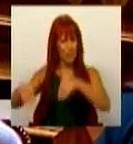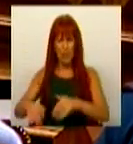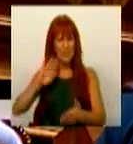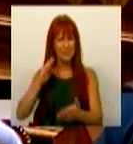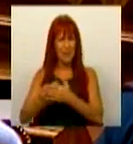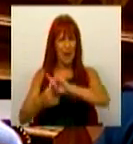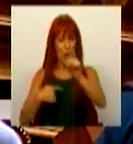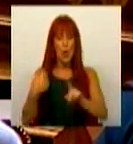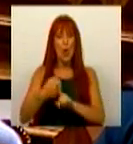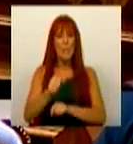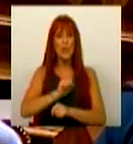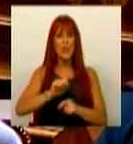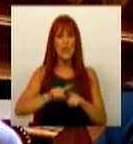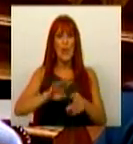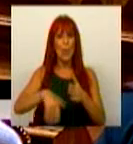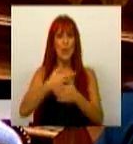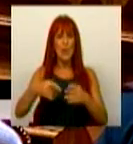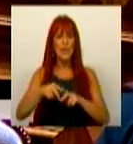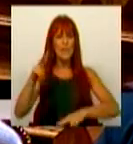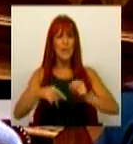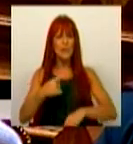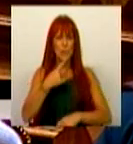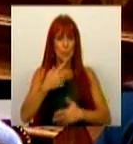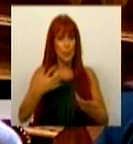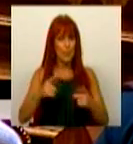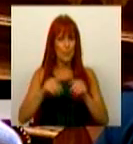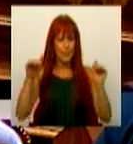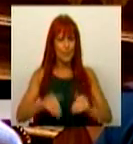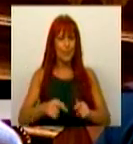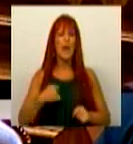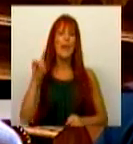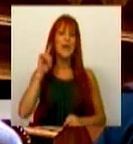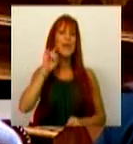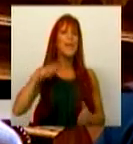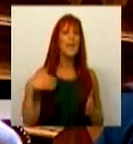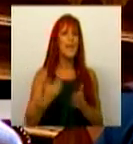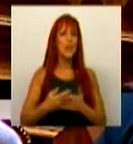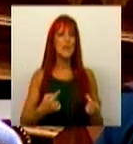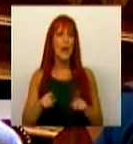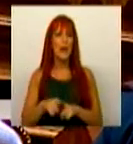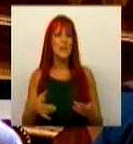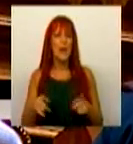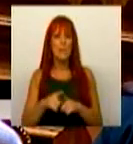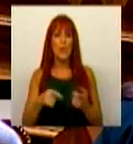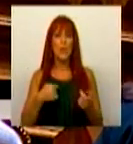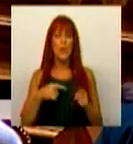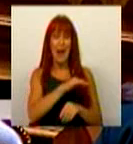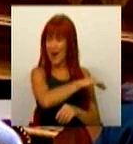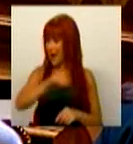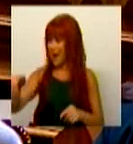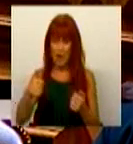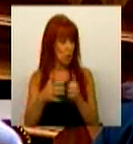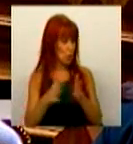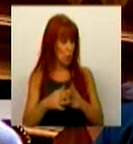a combater o planeamento fiscal agressivo. É por isso importante garantir que aquela que parece ser uma preocupação transversal a todos